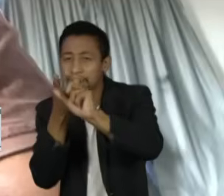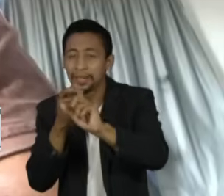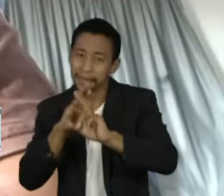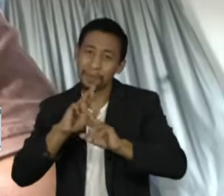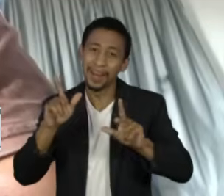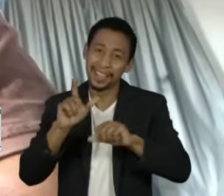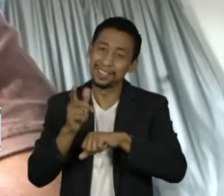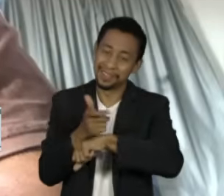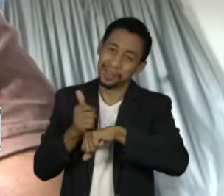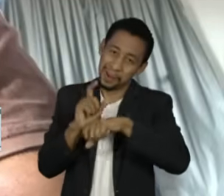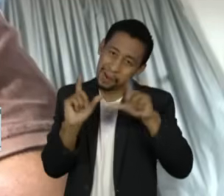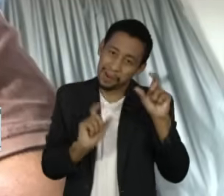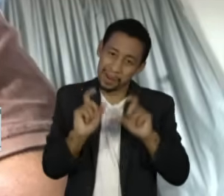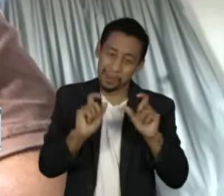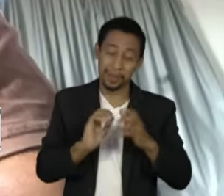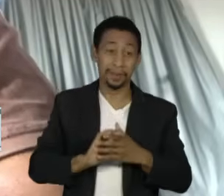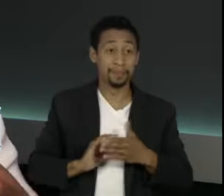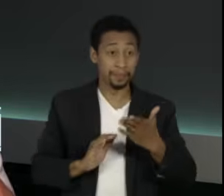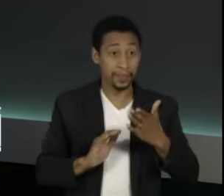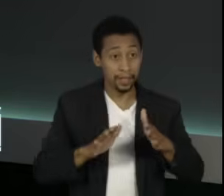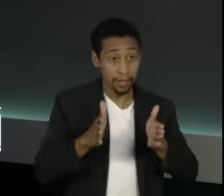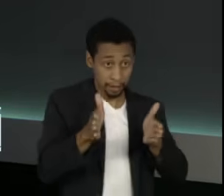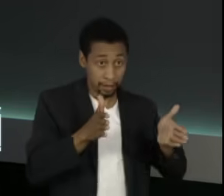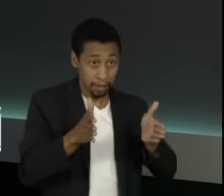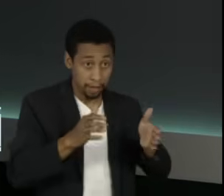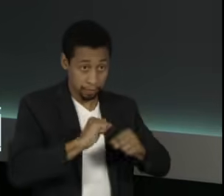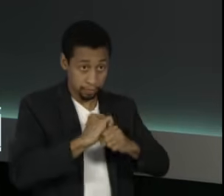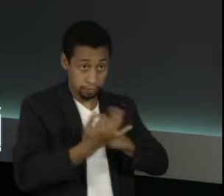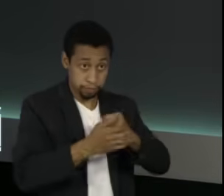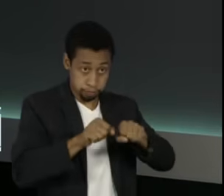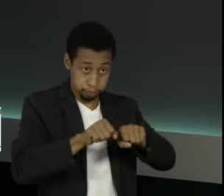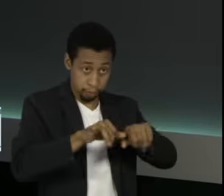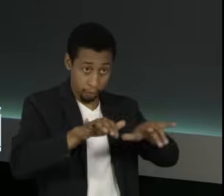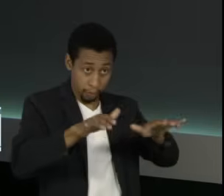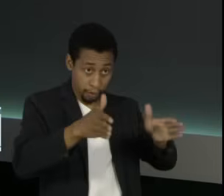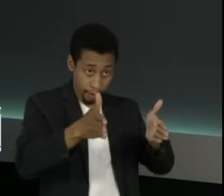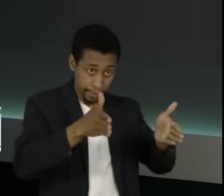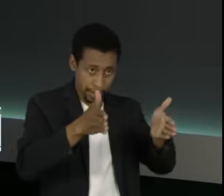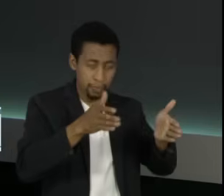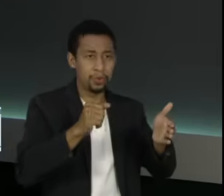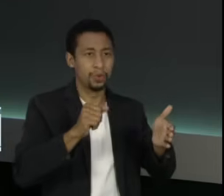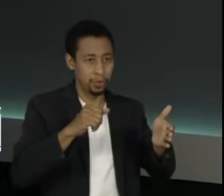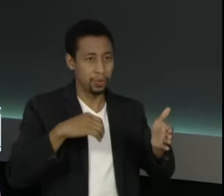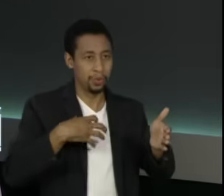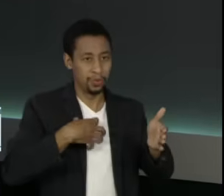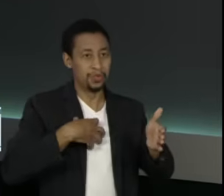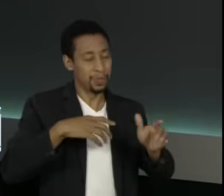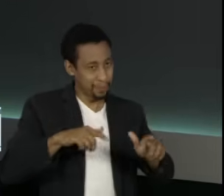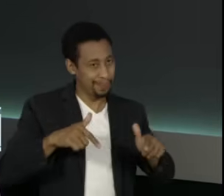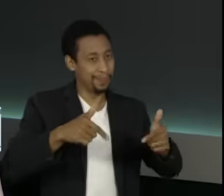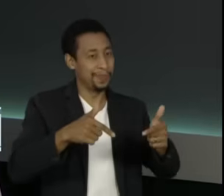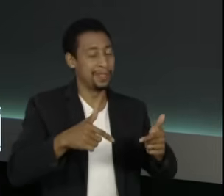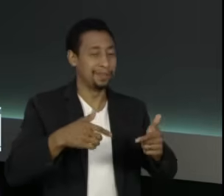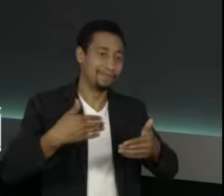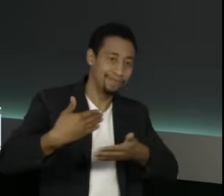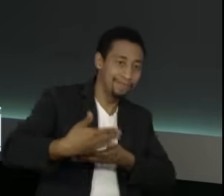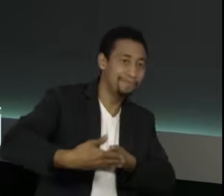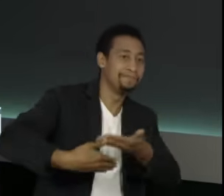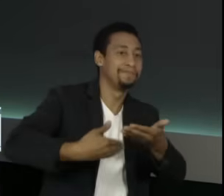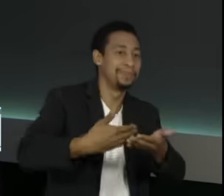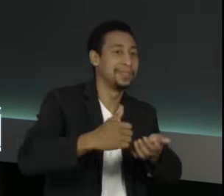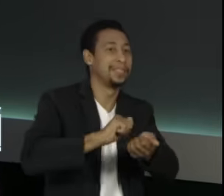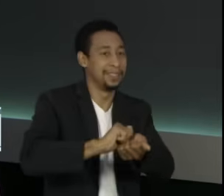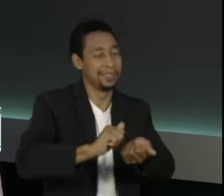pandemia, esse projeto ele teve outros desdobramentos, não? Uma ação mais voltada para